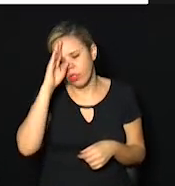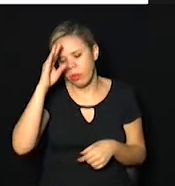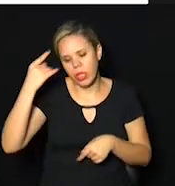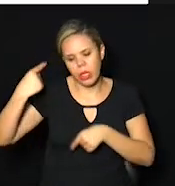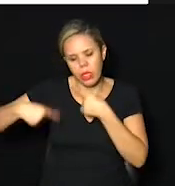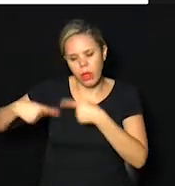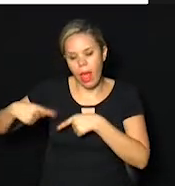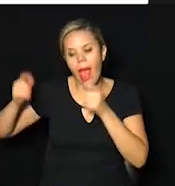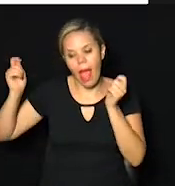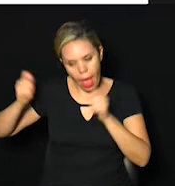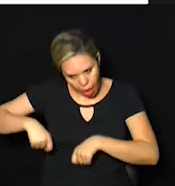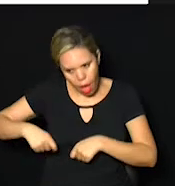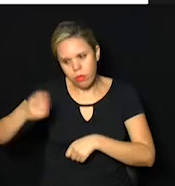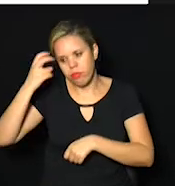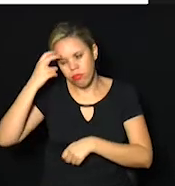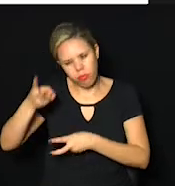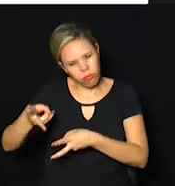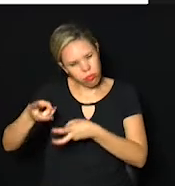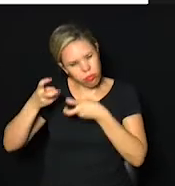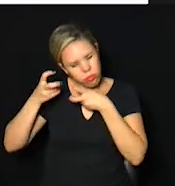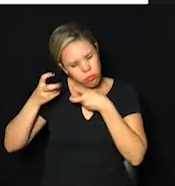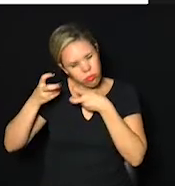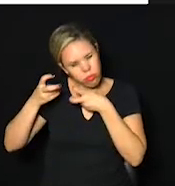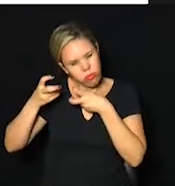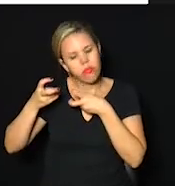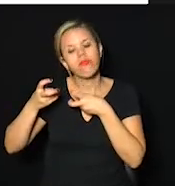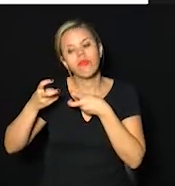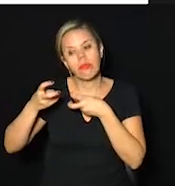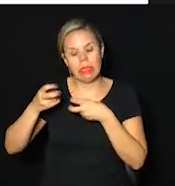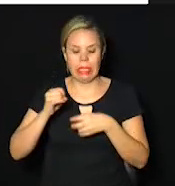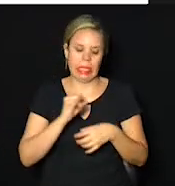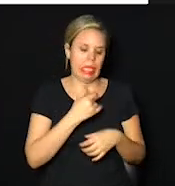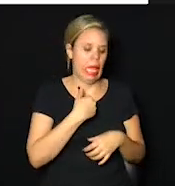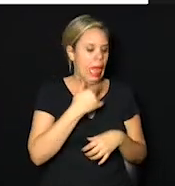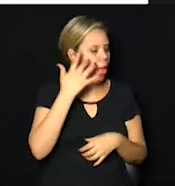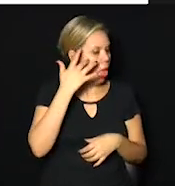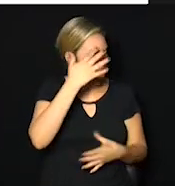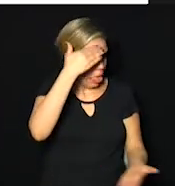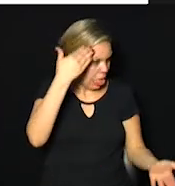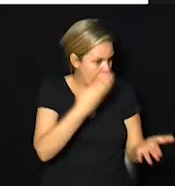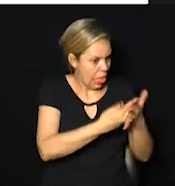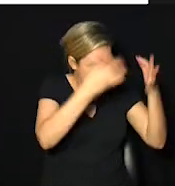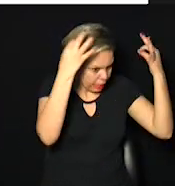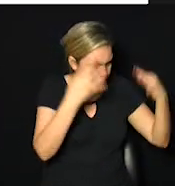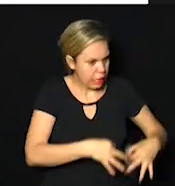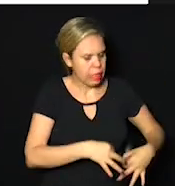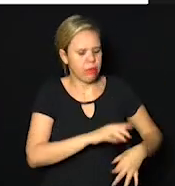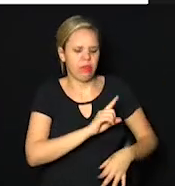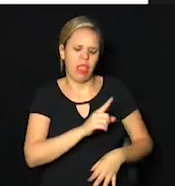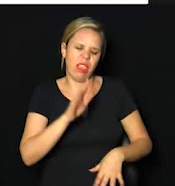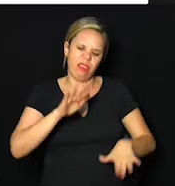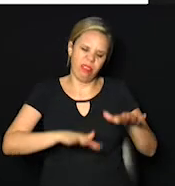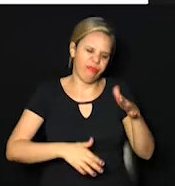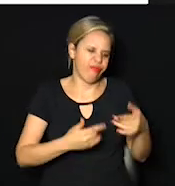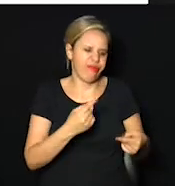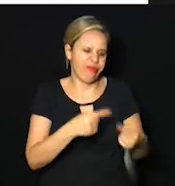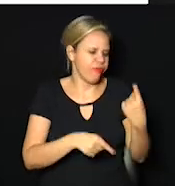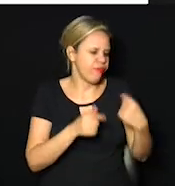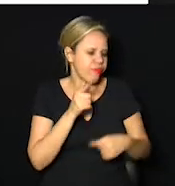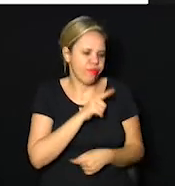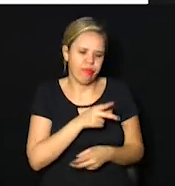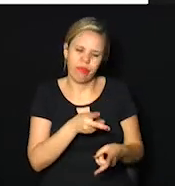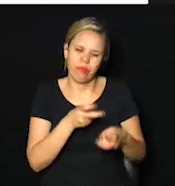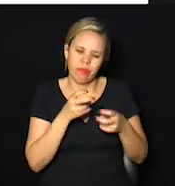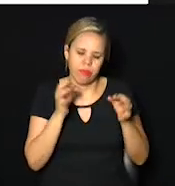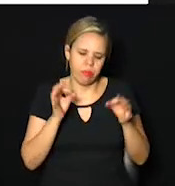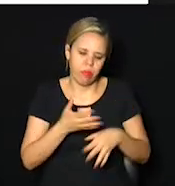é a capacidade de observar. E quando a gente tem muitas certezas, a gente tende a não conseguir observar da